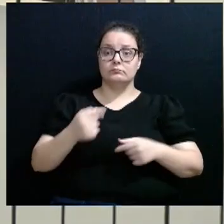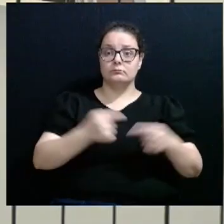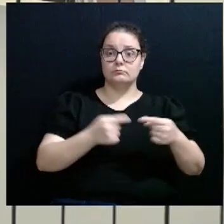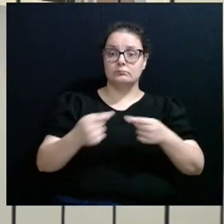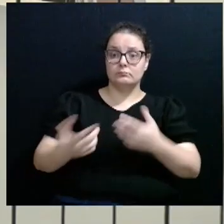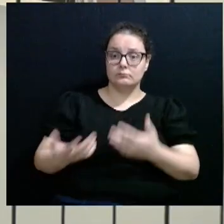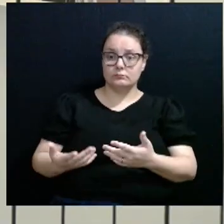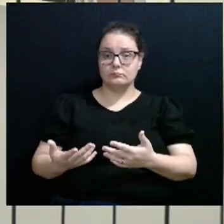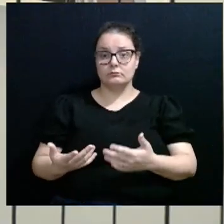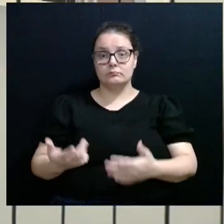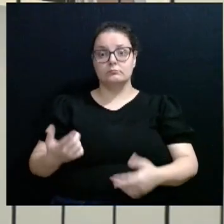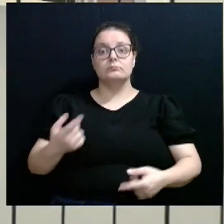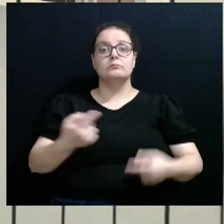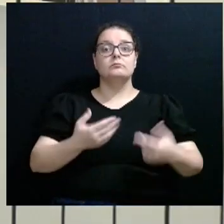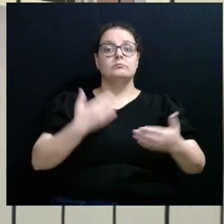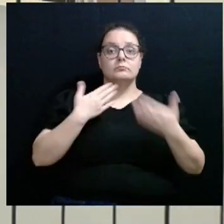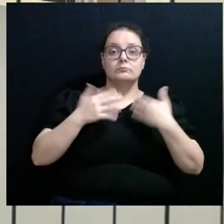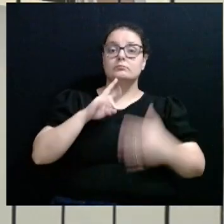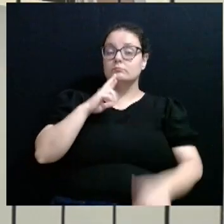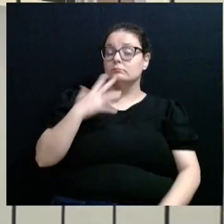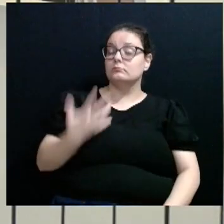e resultados deste trabalho.